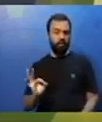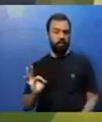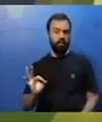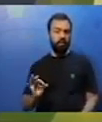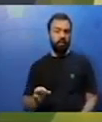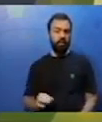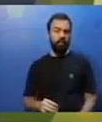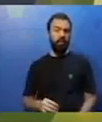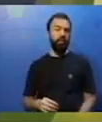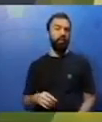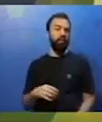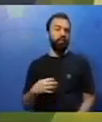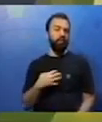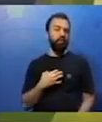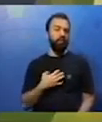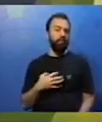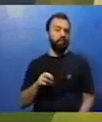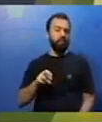Qual que é a outra forma?